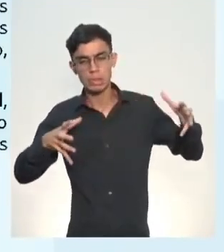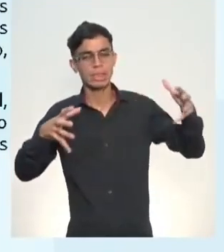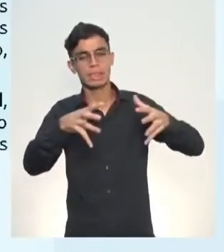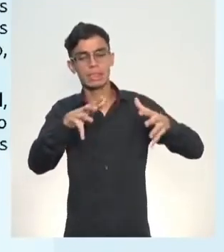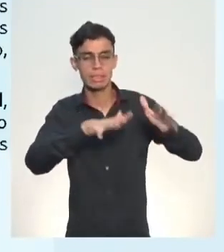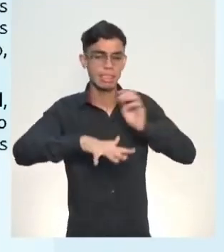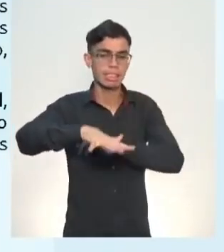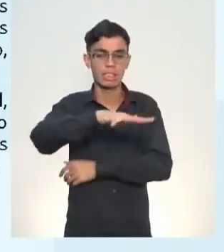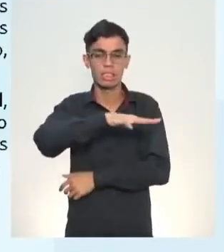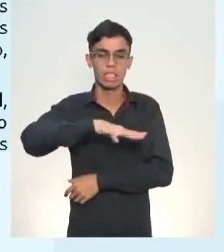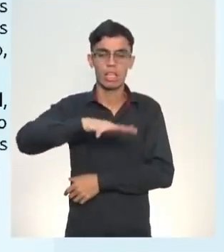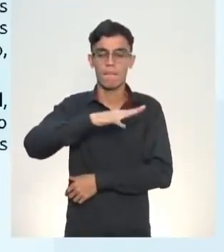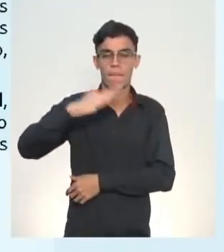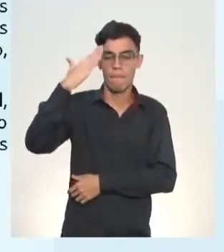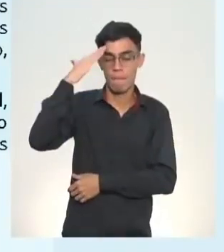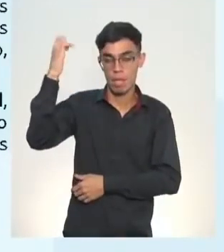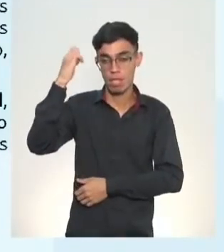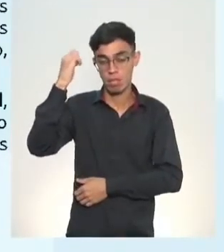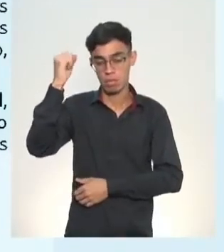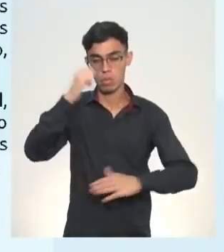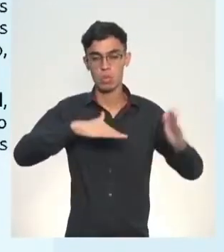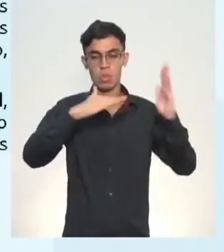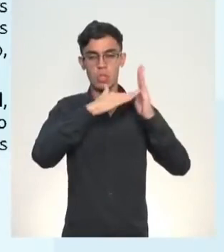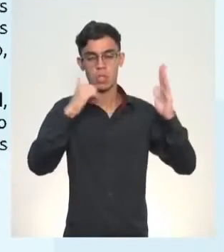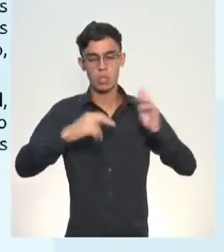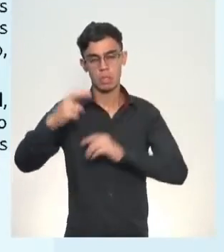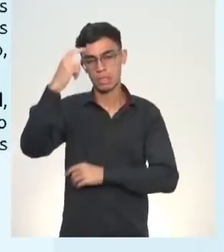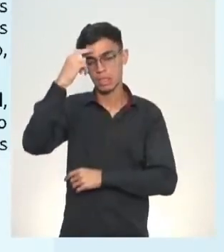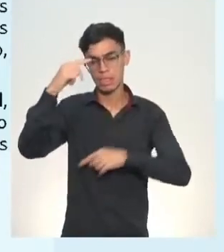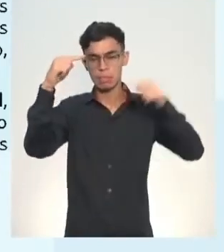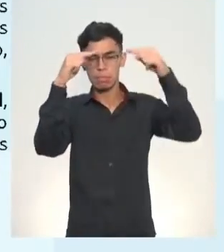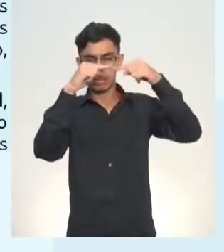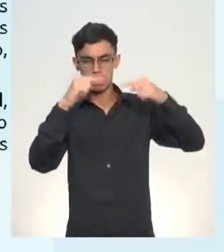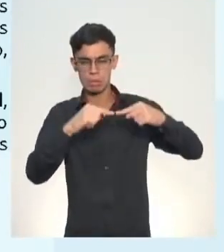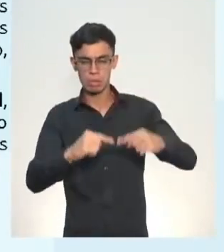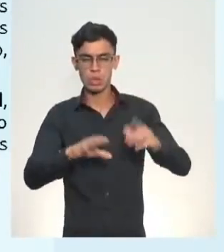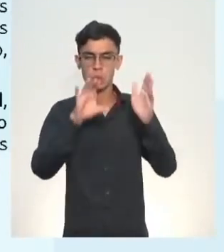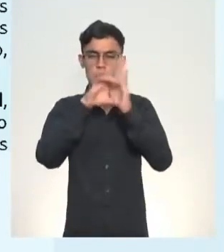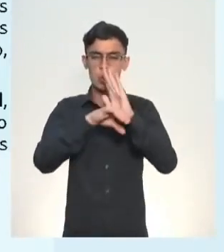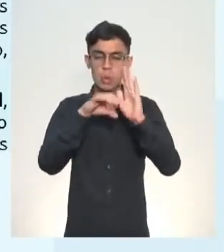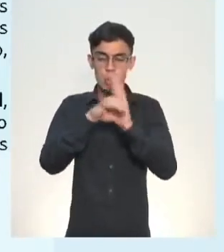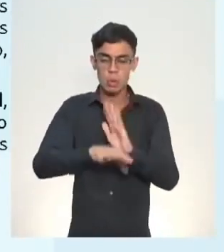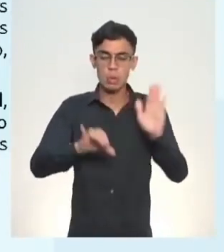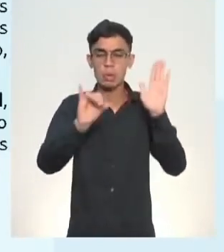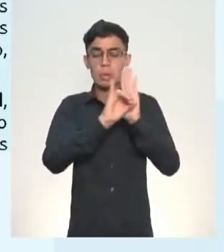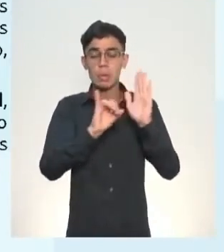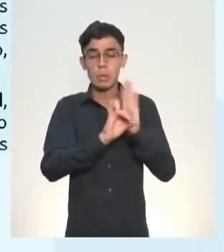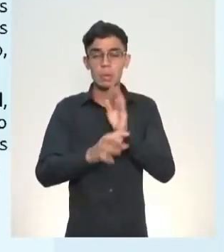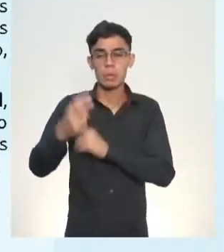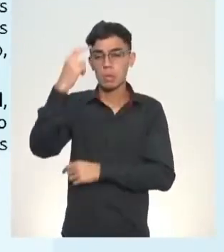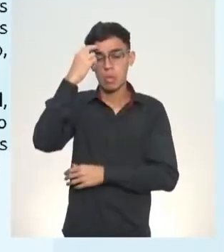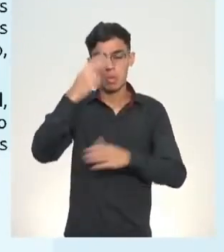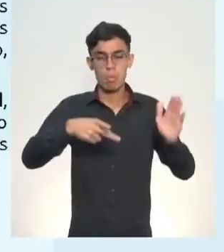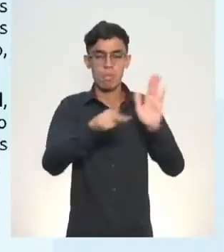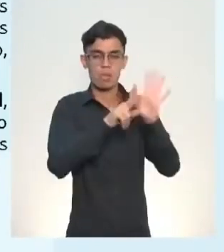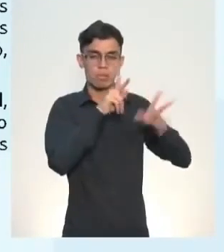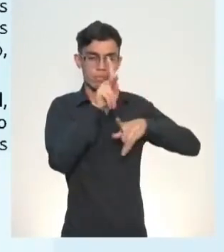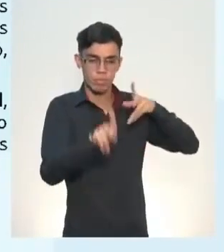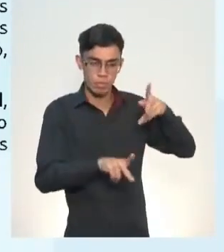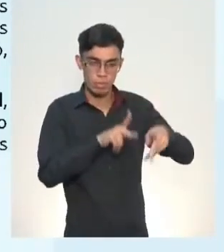sociedade. Esses saberes estéticos e culturais, eles estão intrinsecamente ligados ao conceito de identidade cultural dos povos.